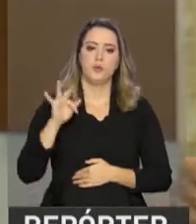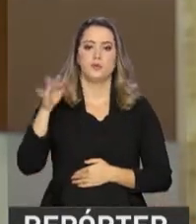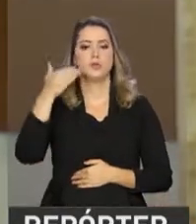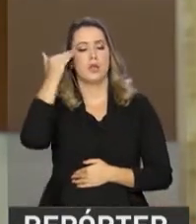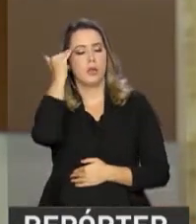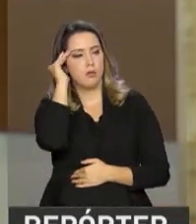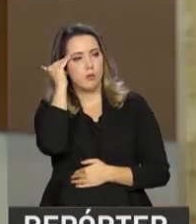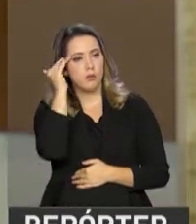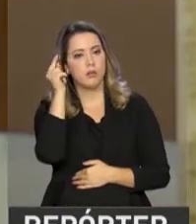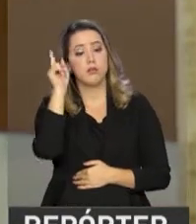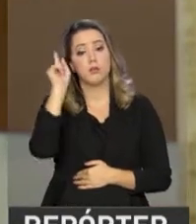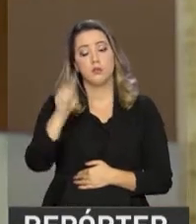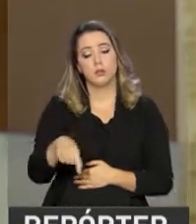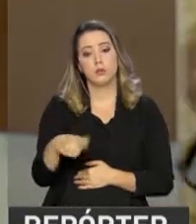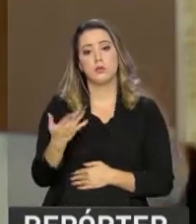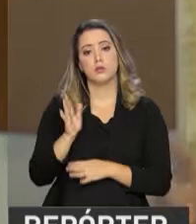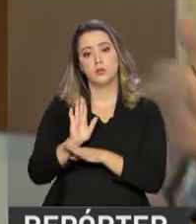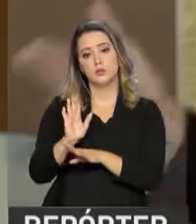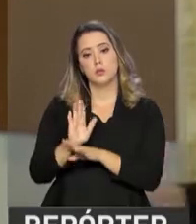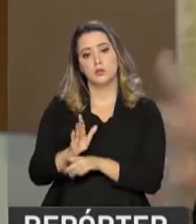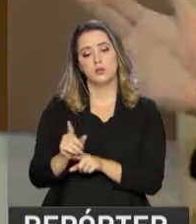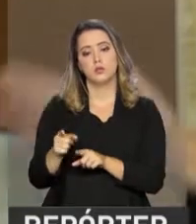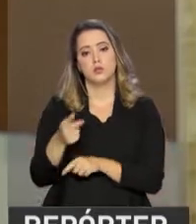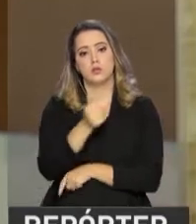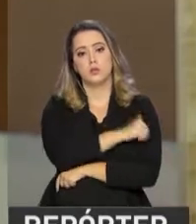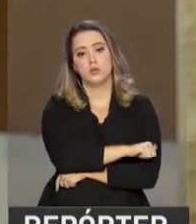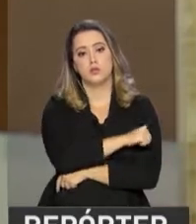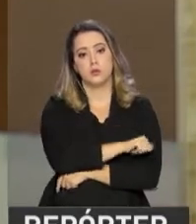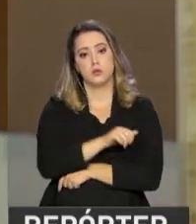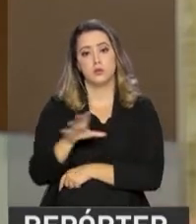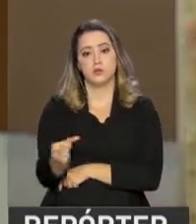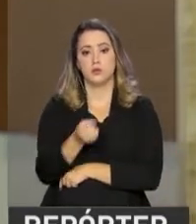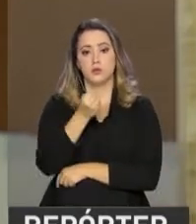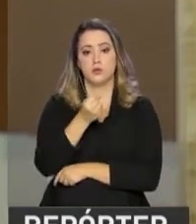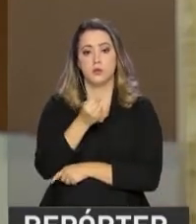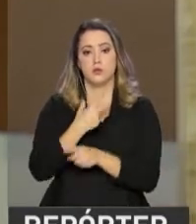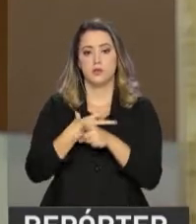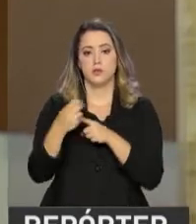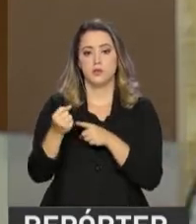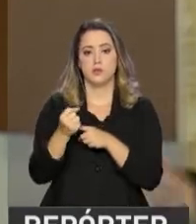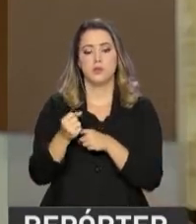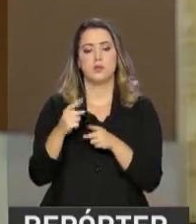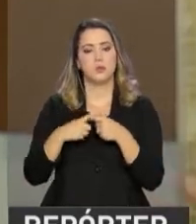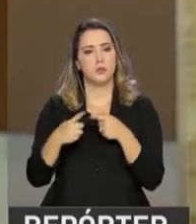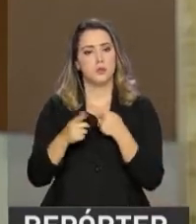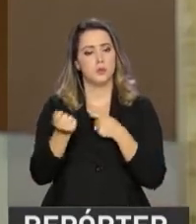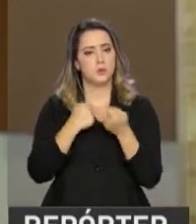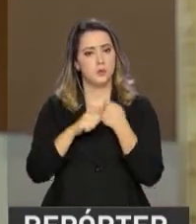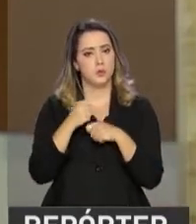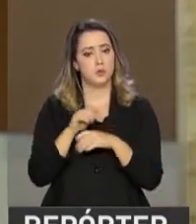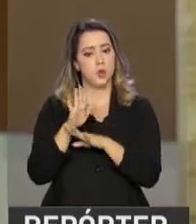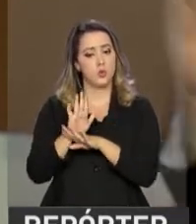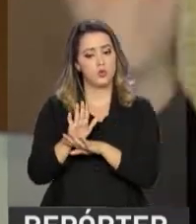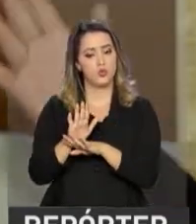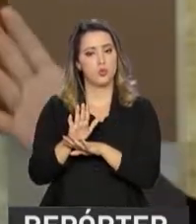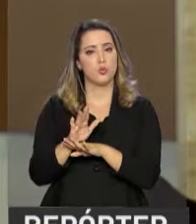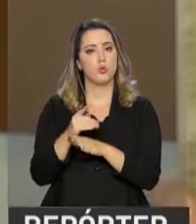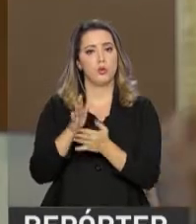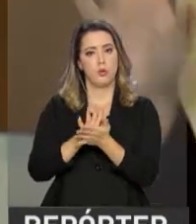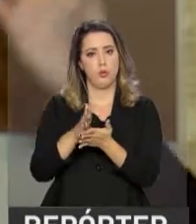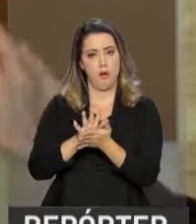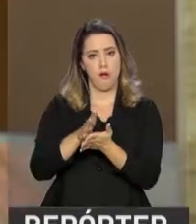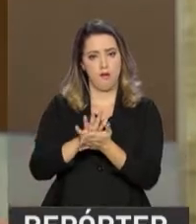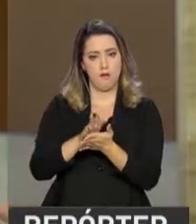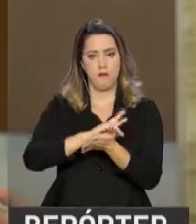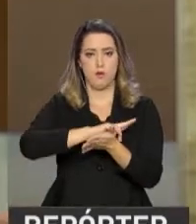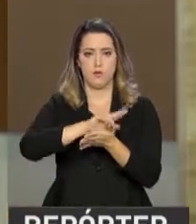que ajudar o Rio de Janeiro a sair da crise, inclusive por meio do apoio ao carnaval, mas não só, a